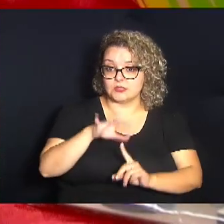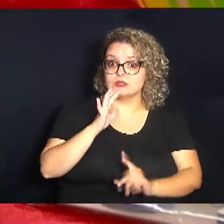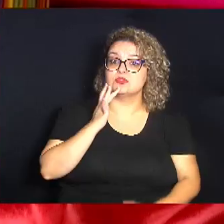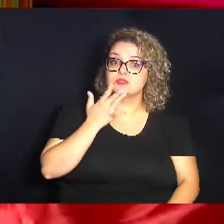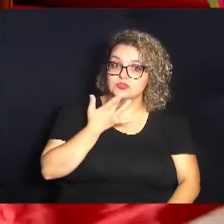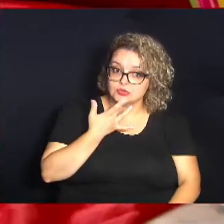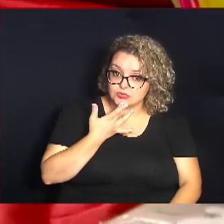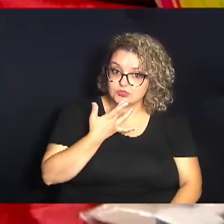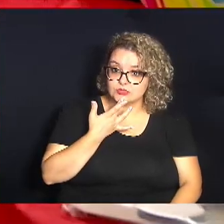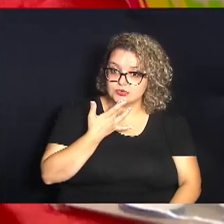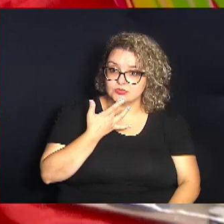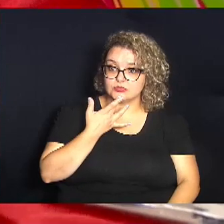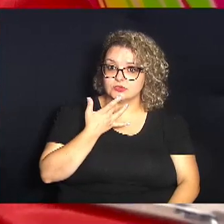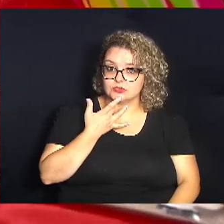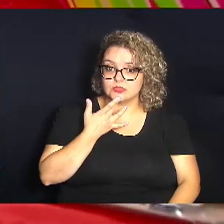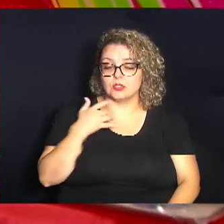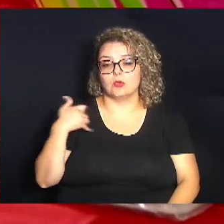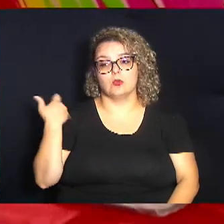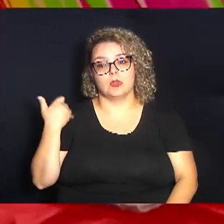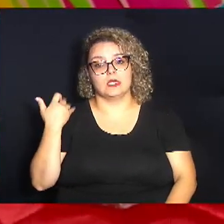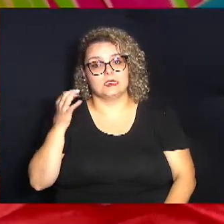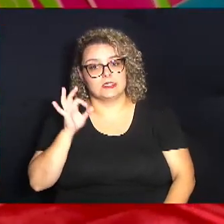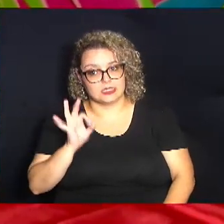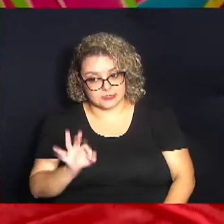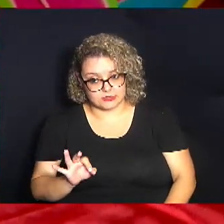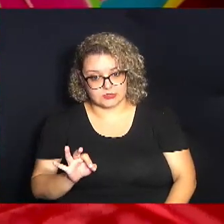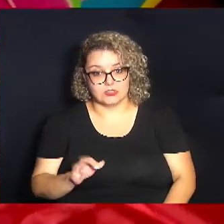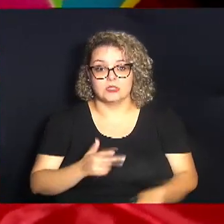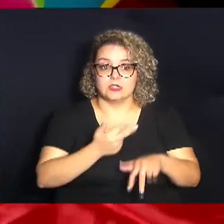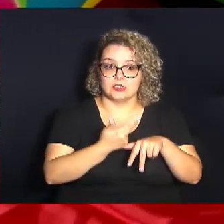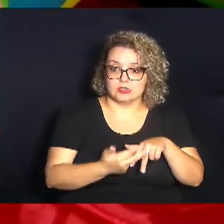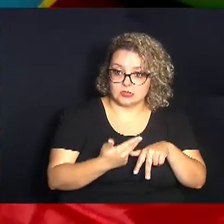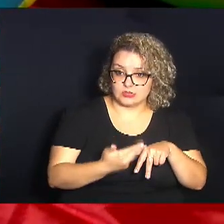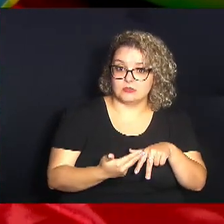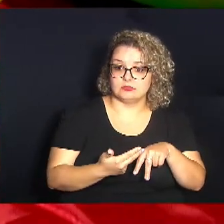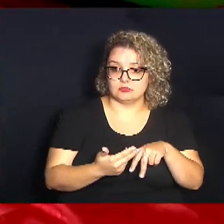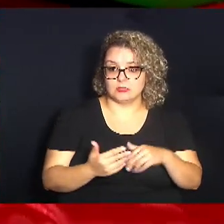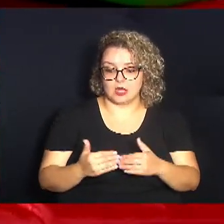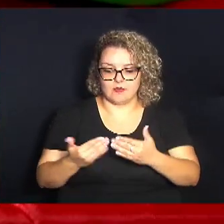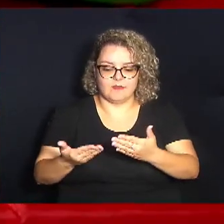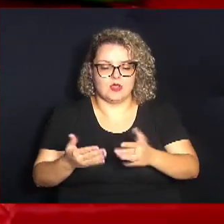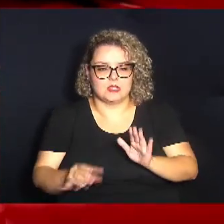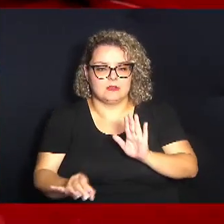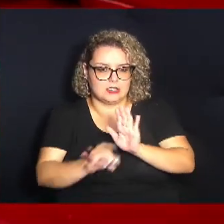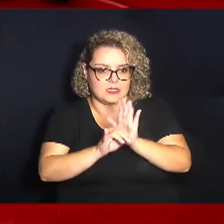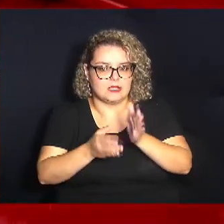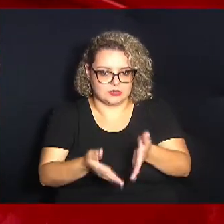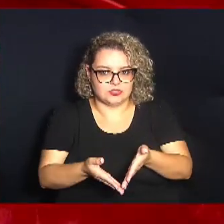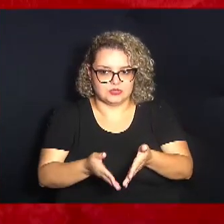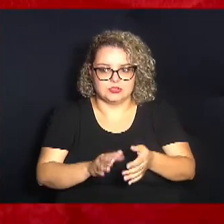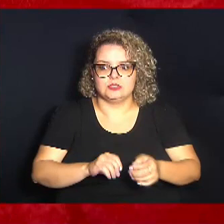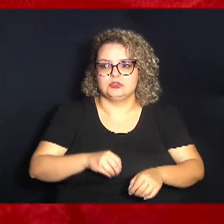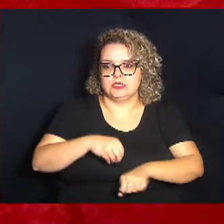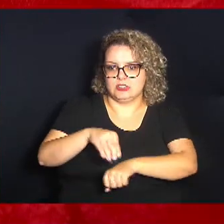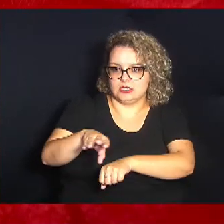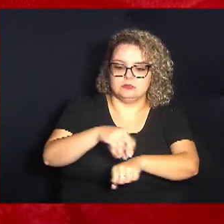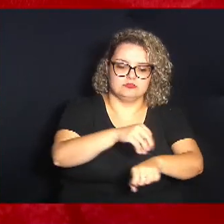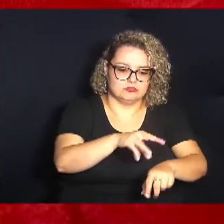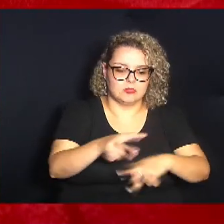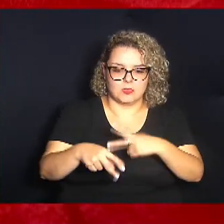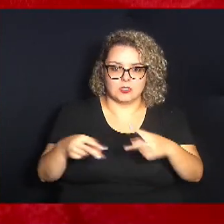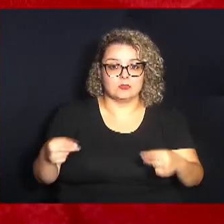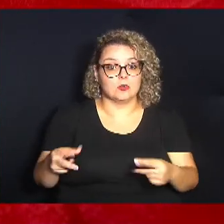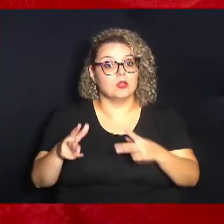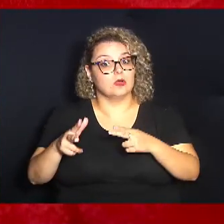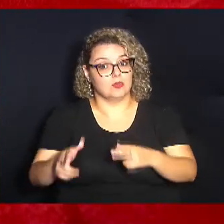vir com a faixa etária e o sexo fora. Porque assim a gente já direciona o presente de